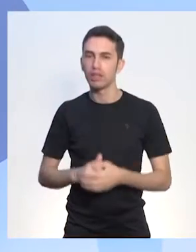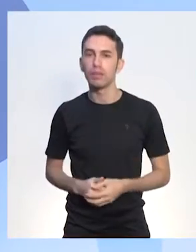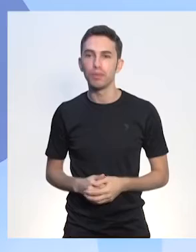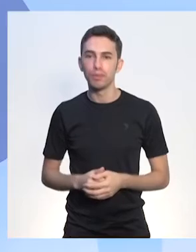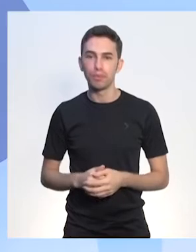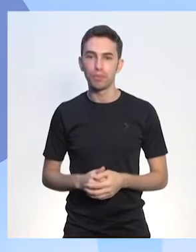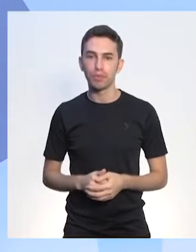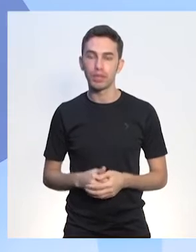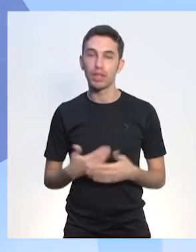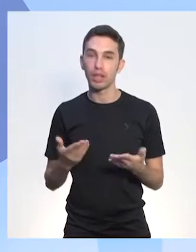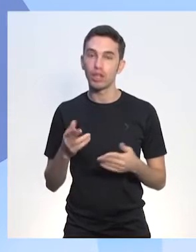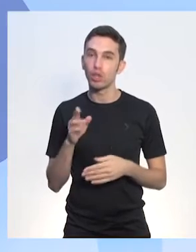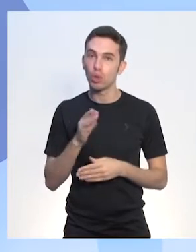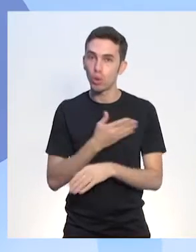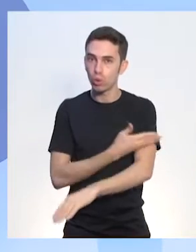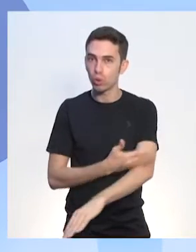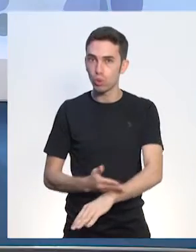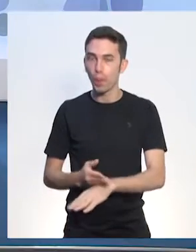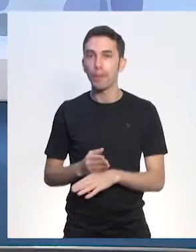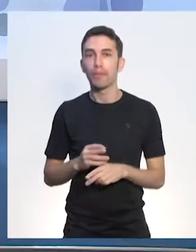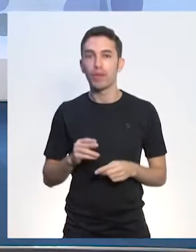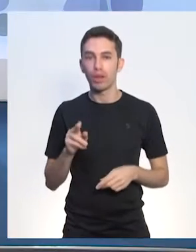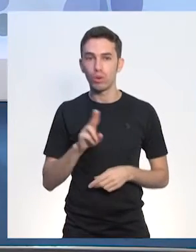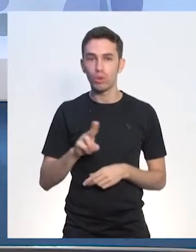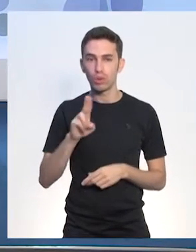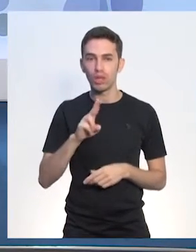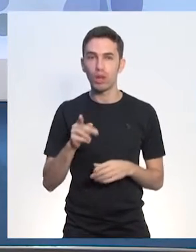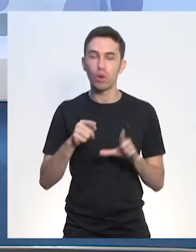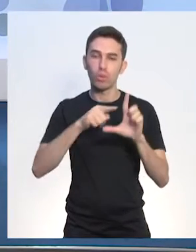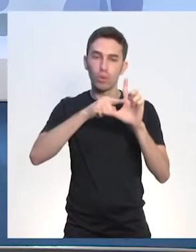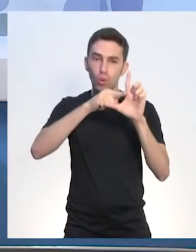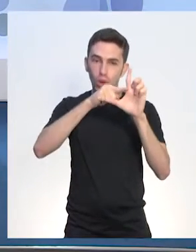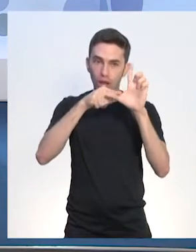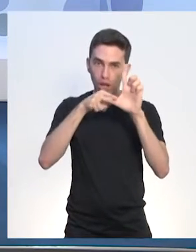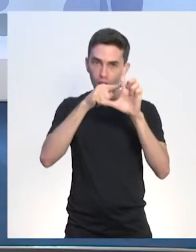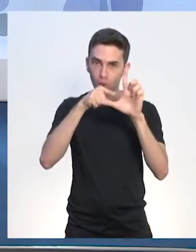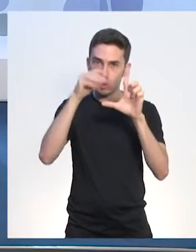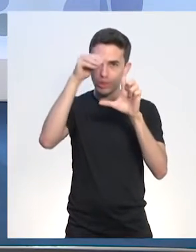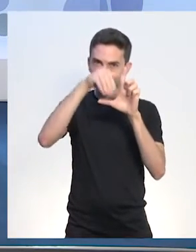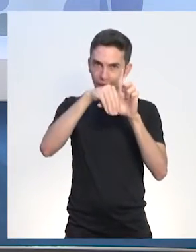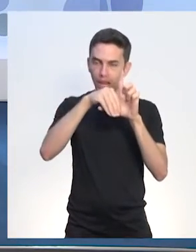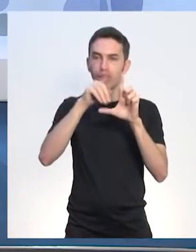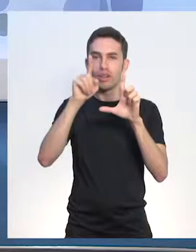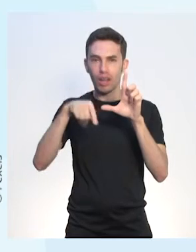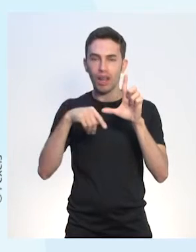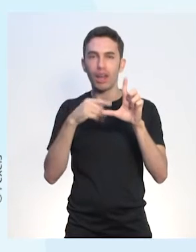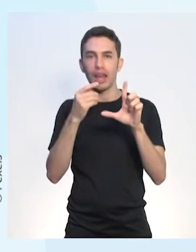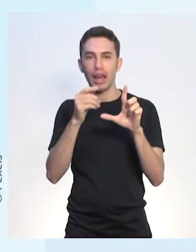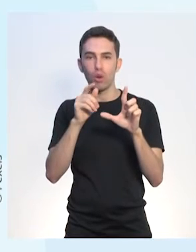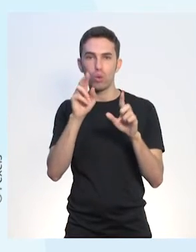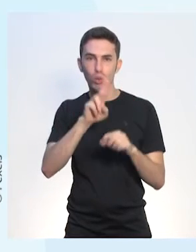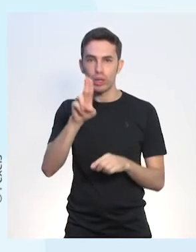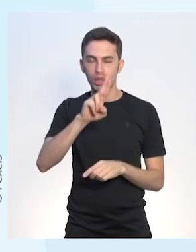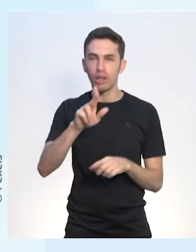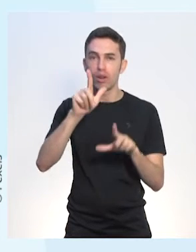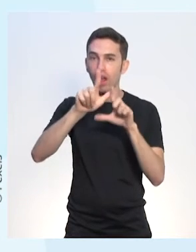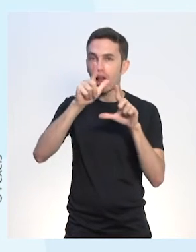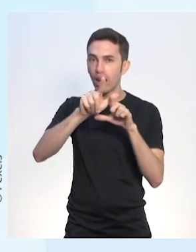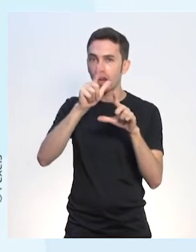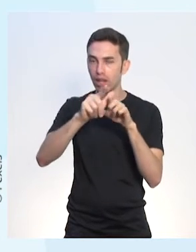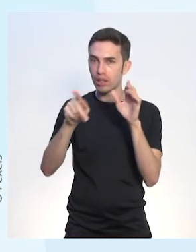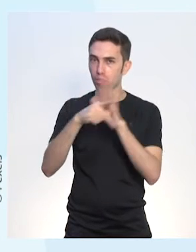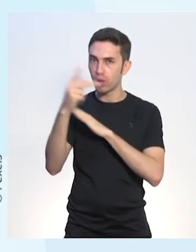como os ângulos internos também, não é isso? Exatamente. Então, por isso que a gente representou dessa forma. Um ângulo, já que é um